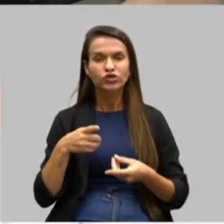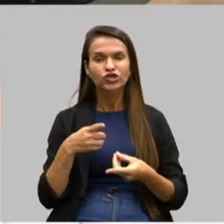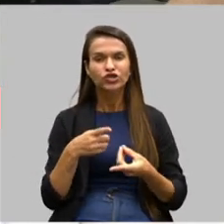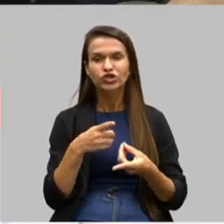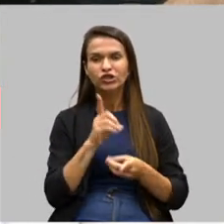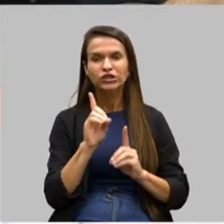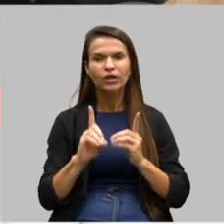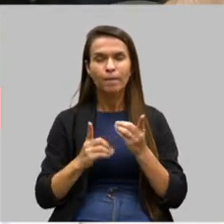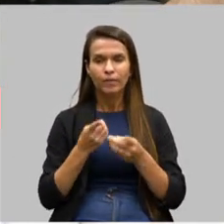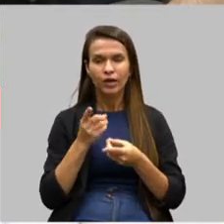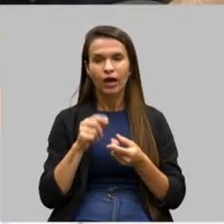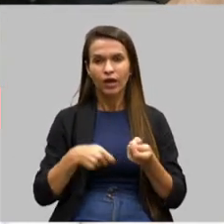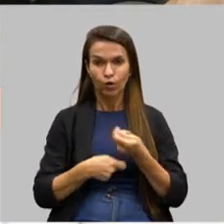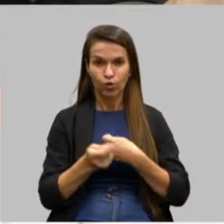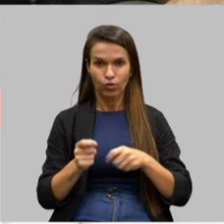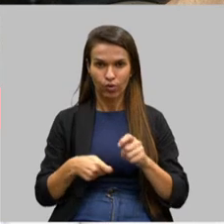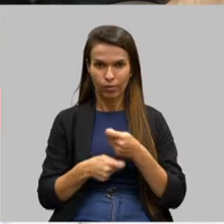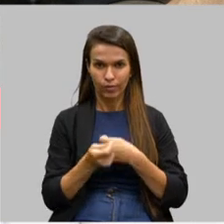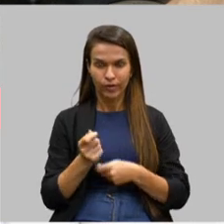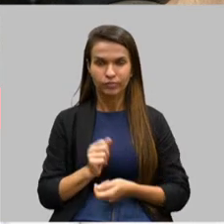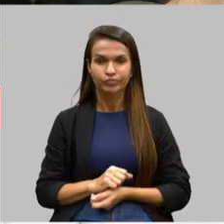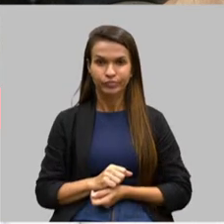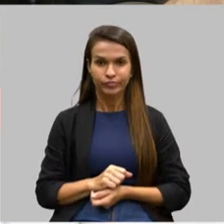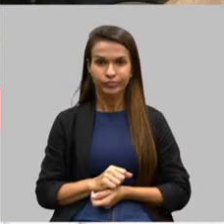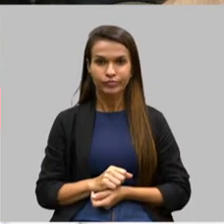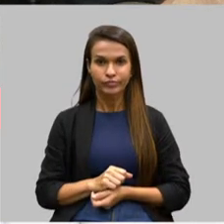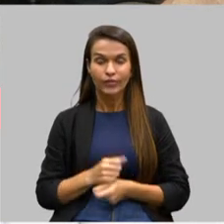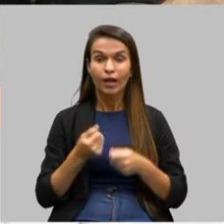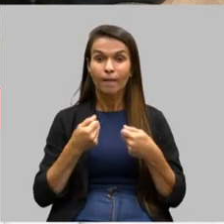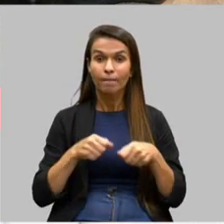Tá? É também preciso estar